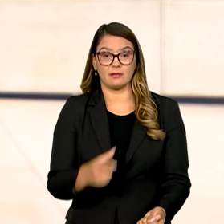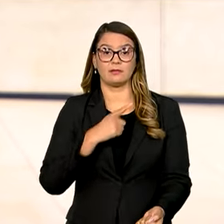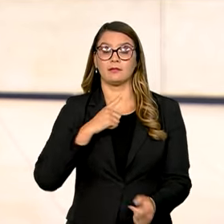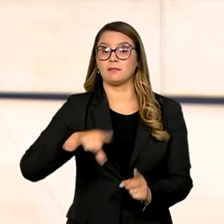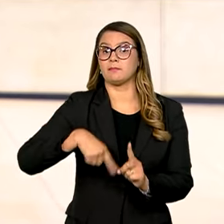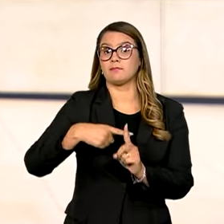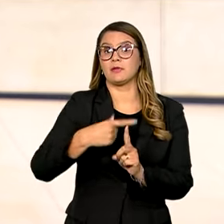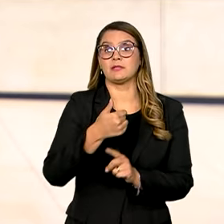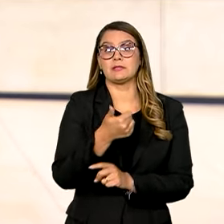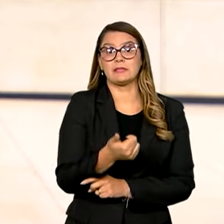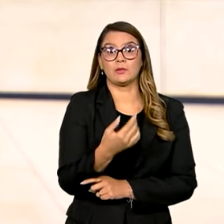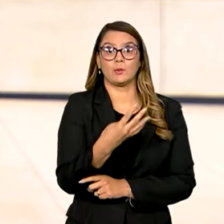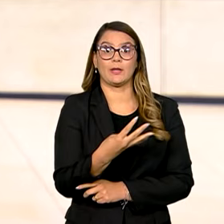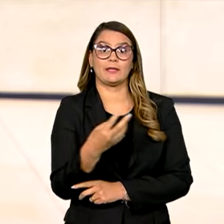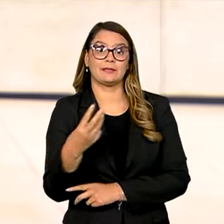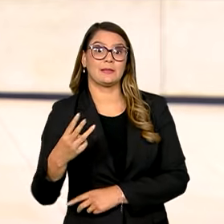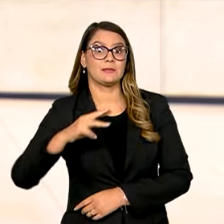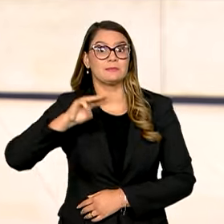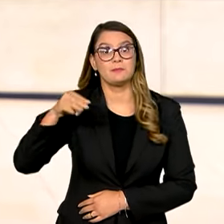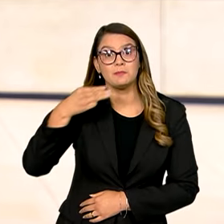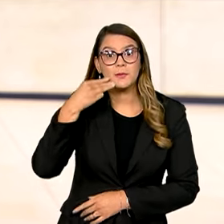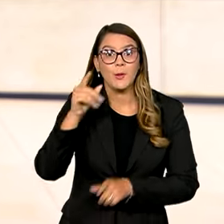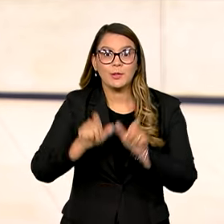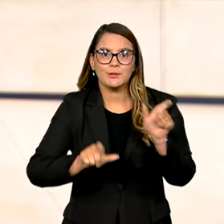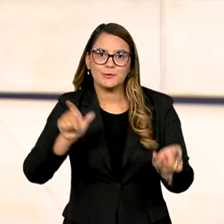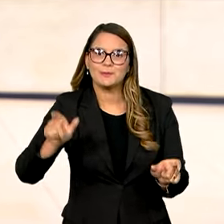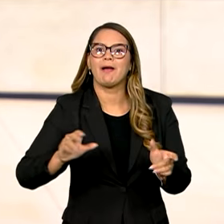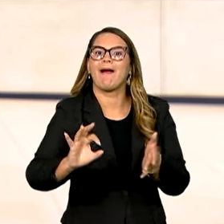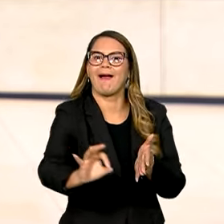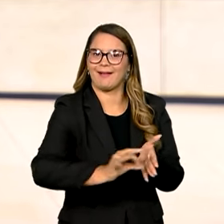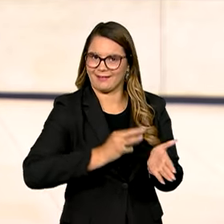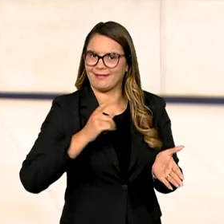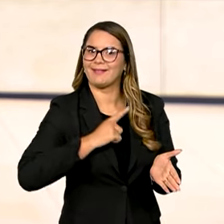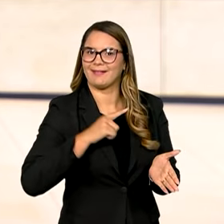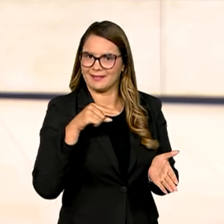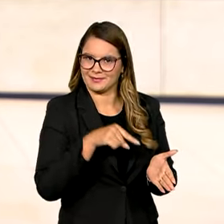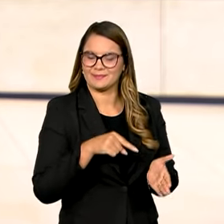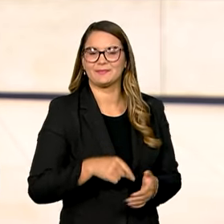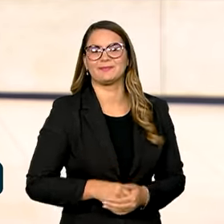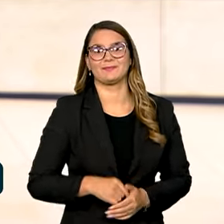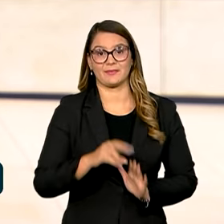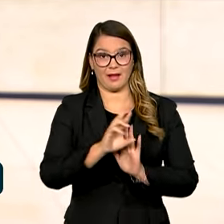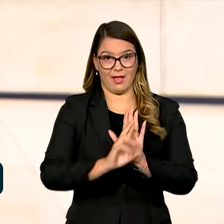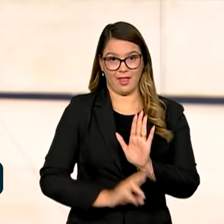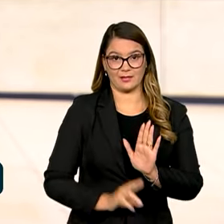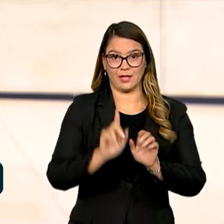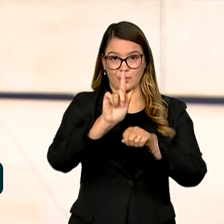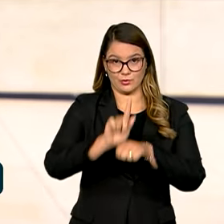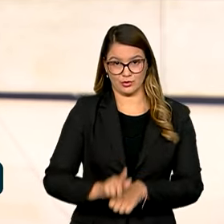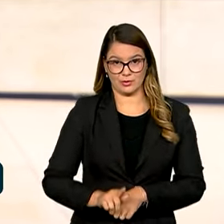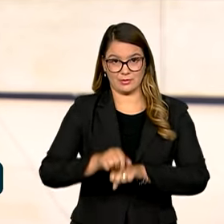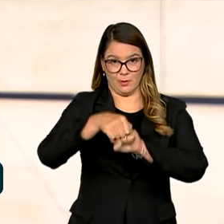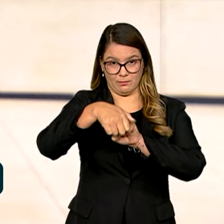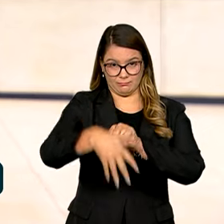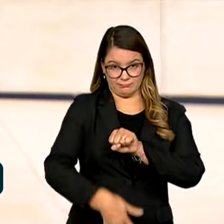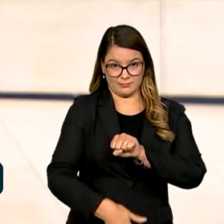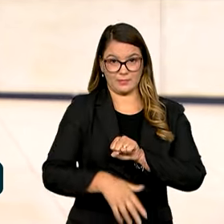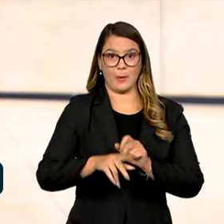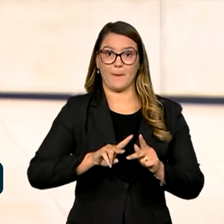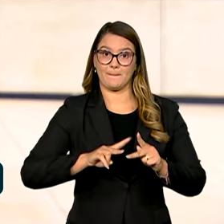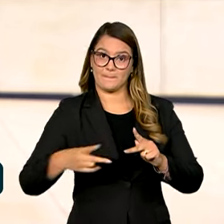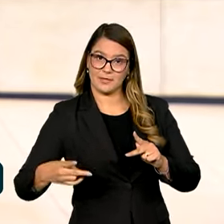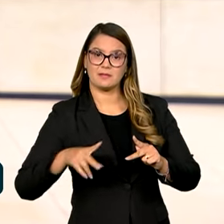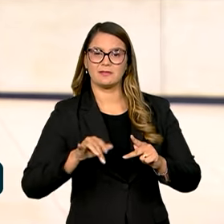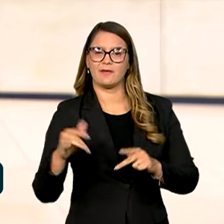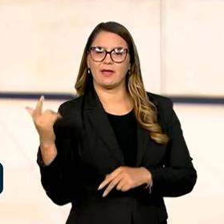de 143 milhões de pessoas físicas cadastradas. Segundo o último relatório de gestão do Banco Central, o Pix